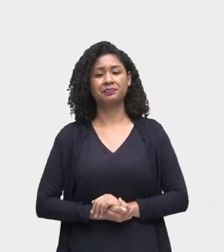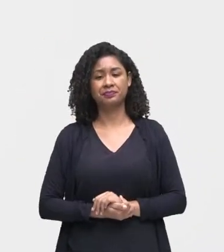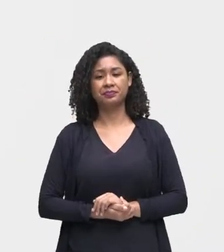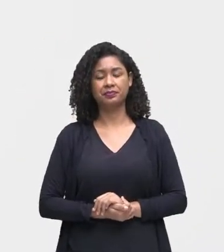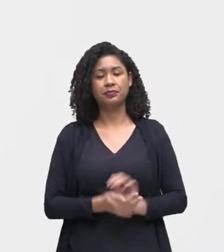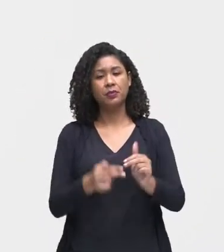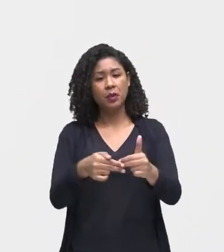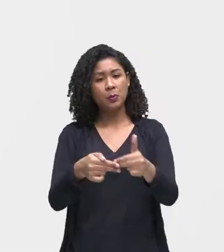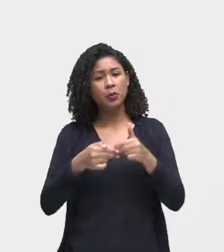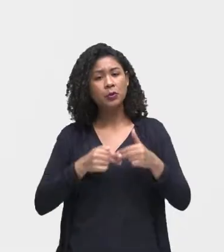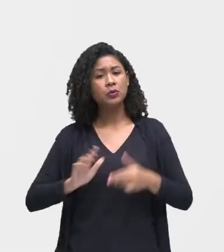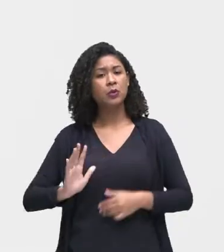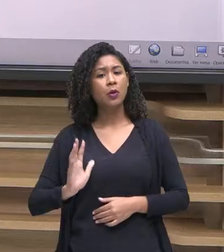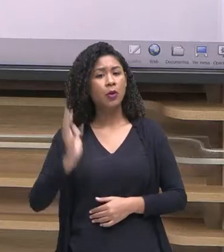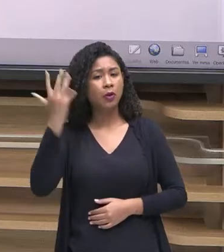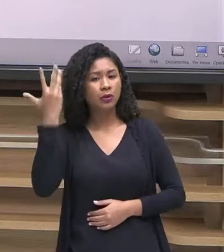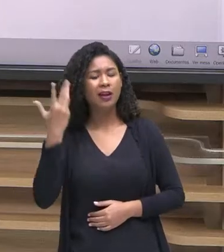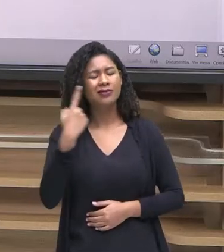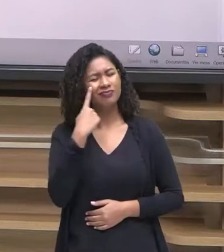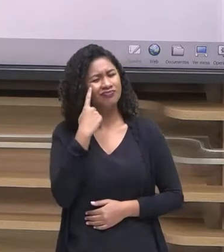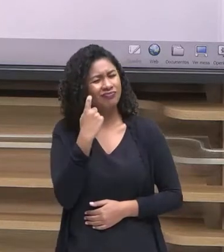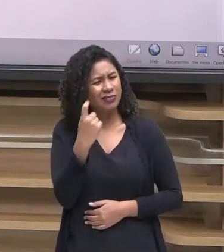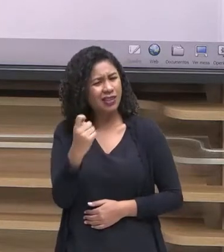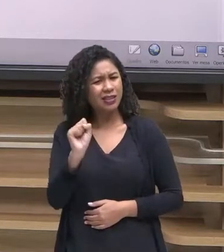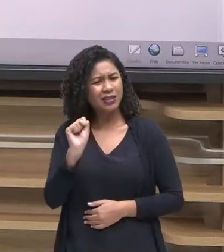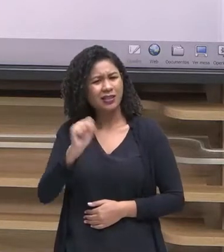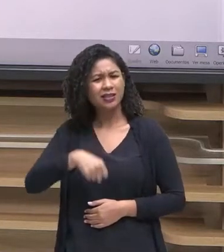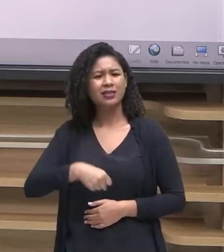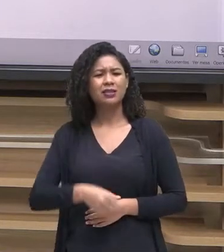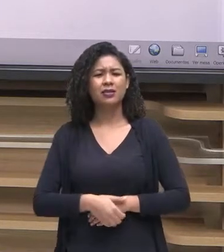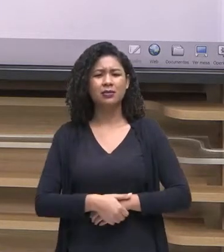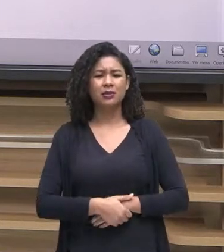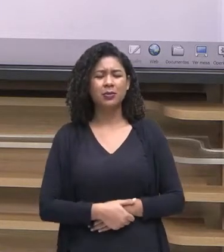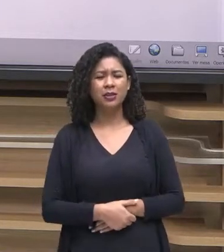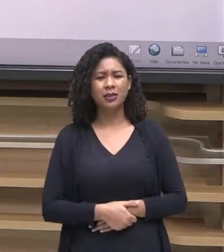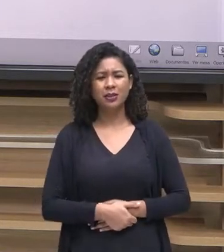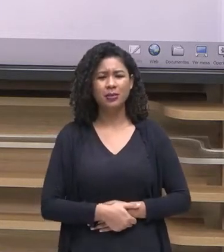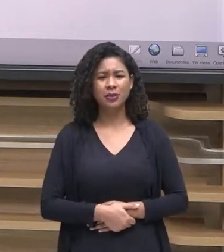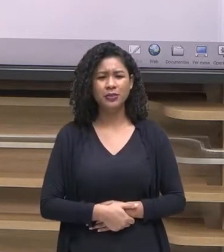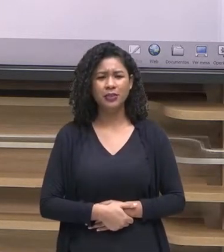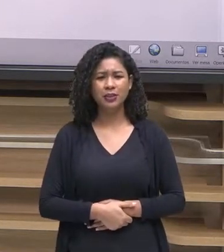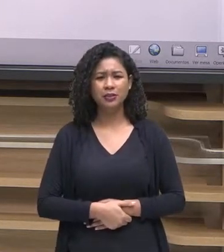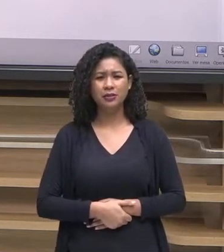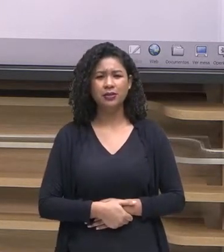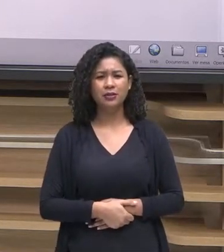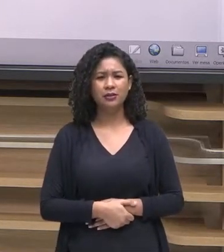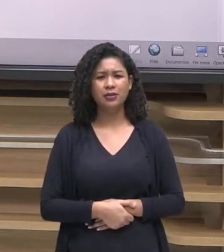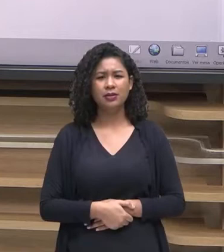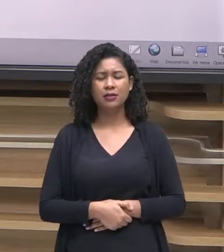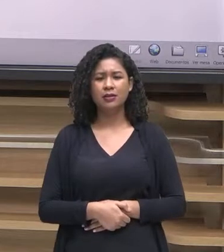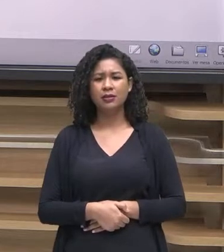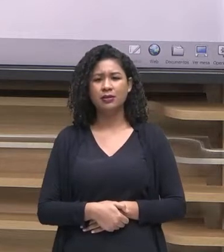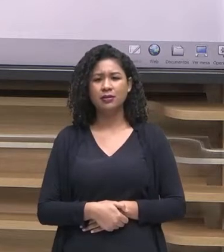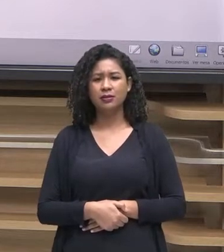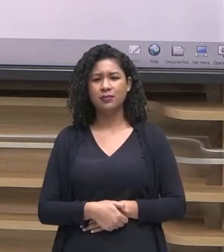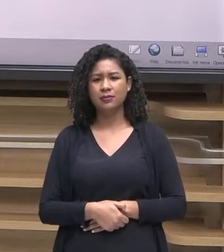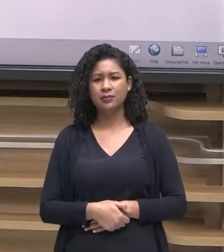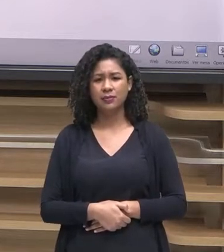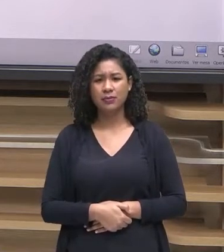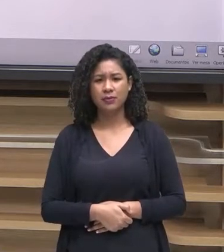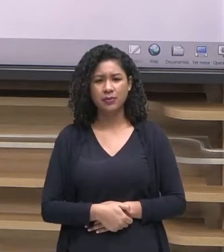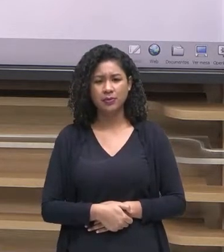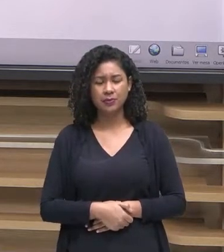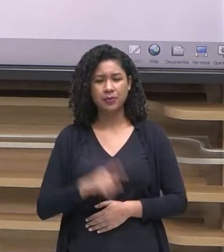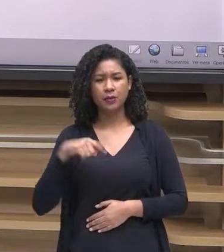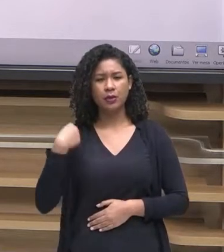de maneira bem interessante, né? Isso ocorre com certeza absoluta, porque nós